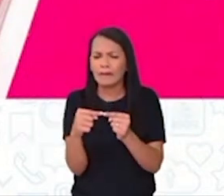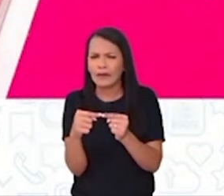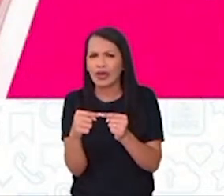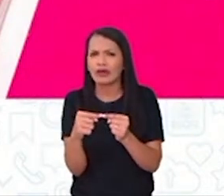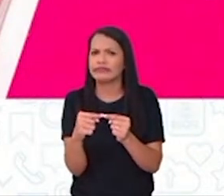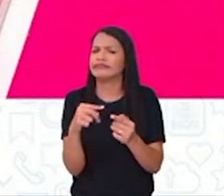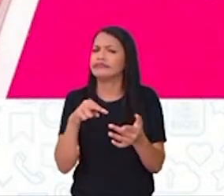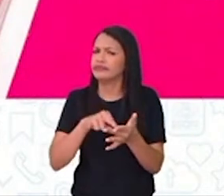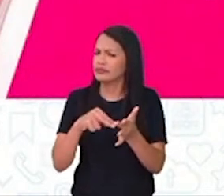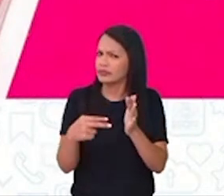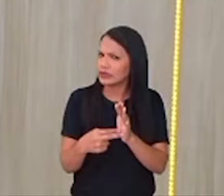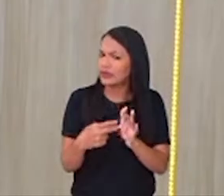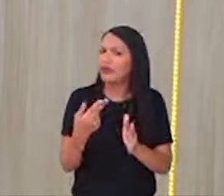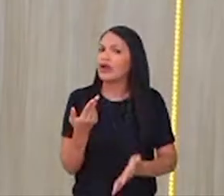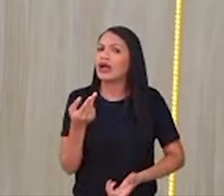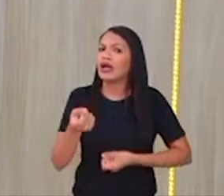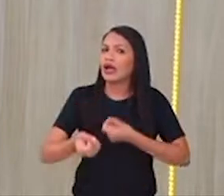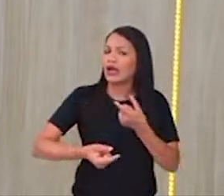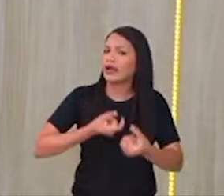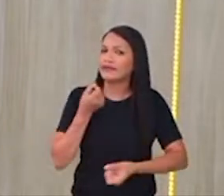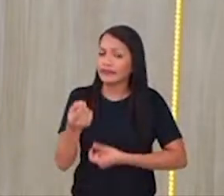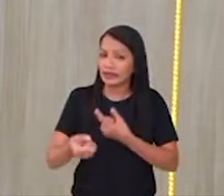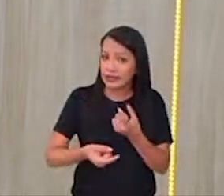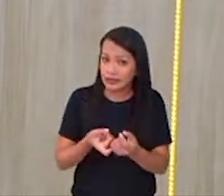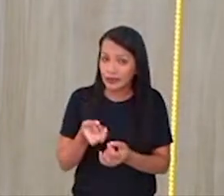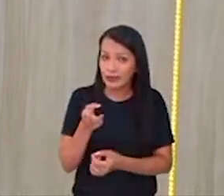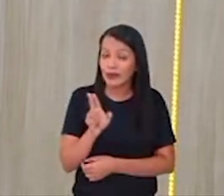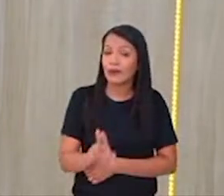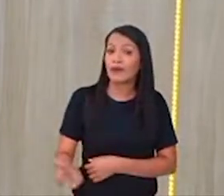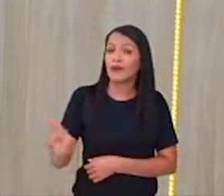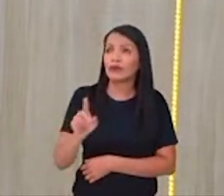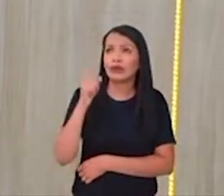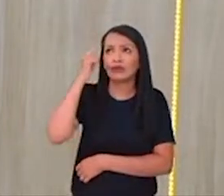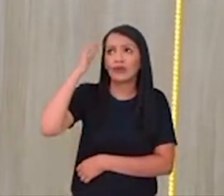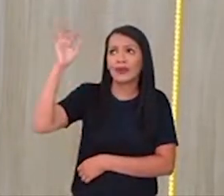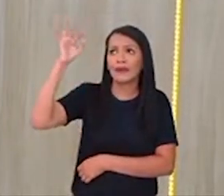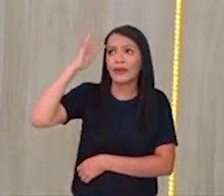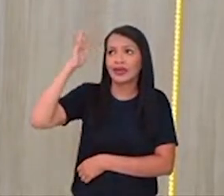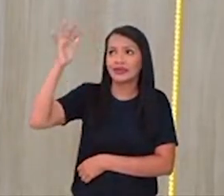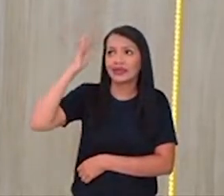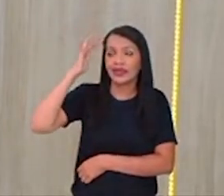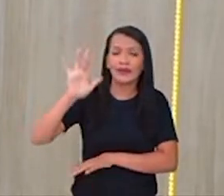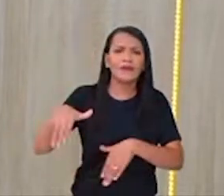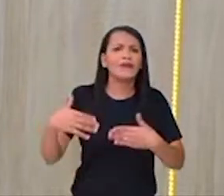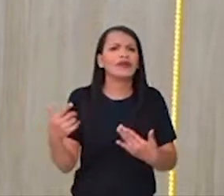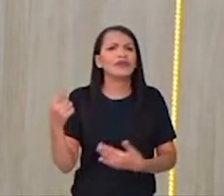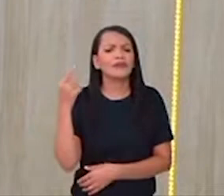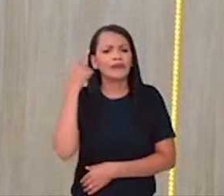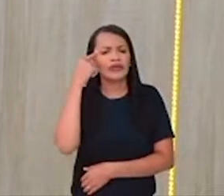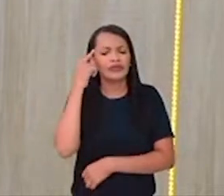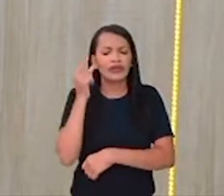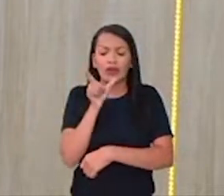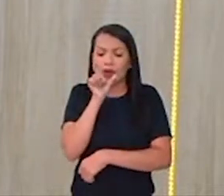às vezes não, né? A gente usa essas aproximações partindo do nosso imaginário. Né? Quando a gente pensa em formiga,